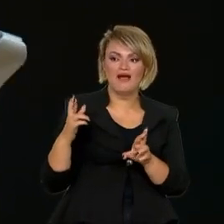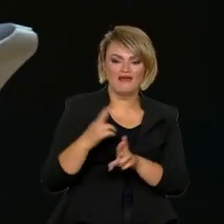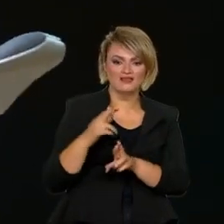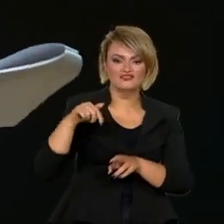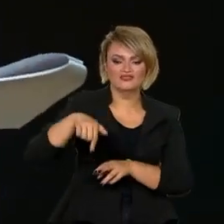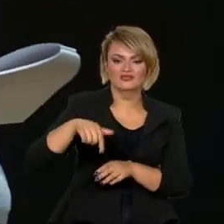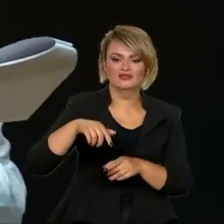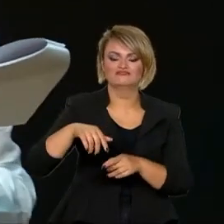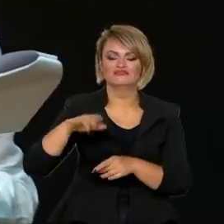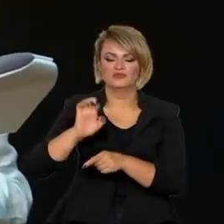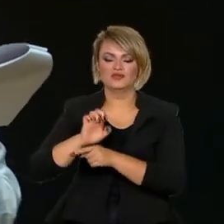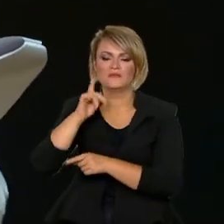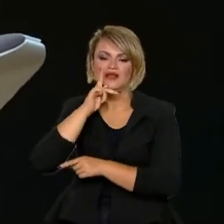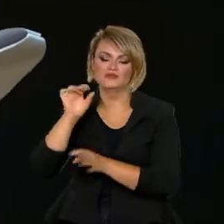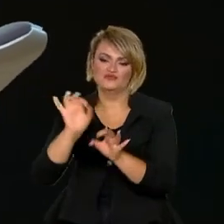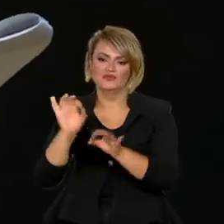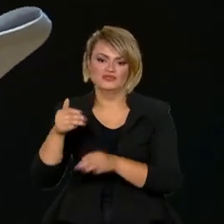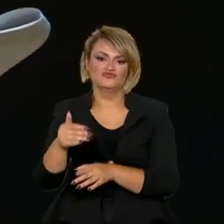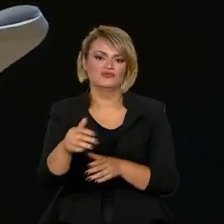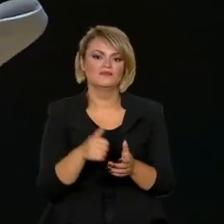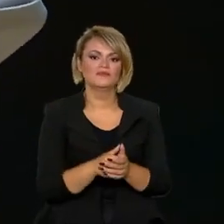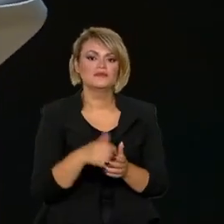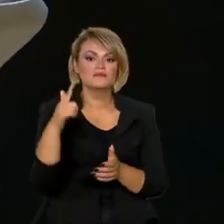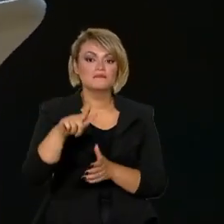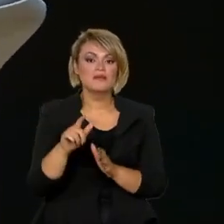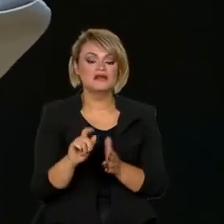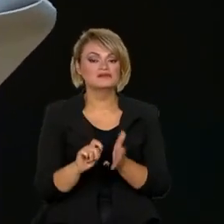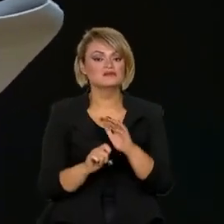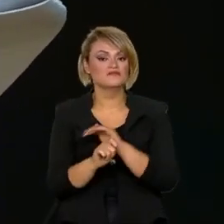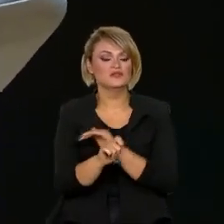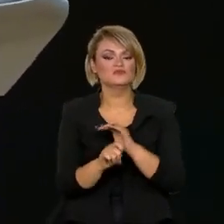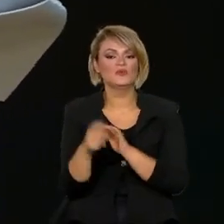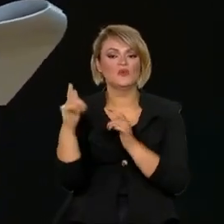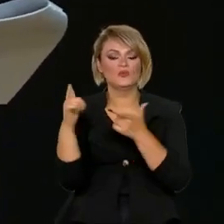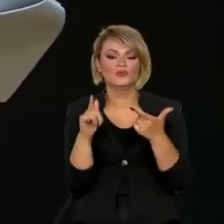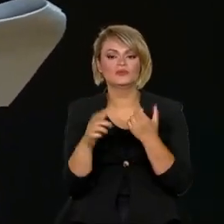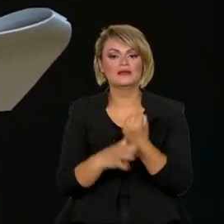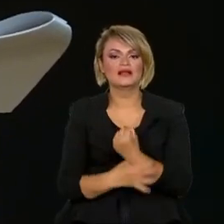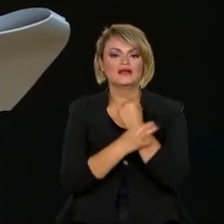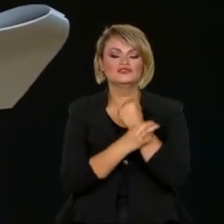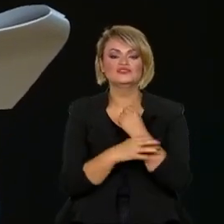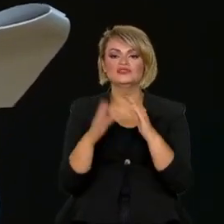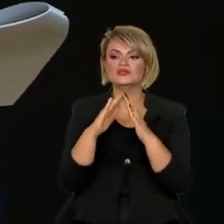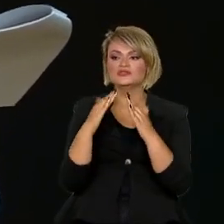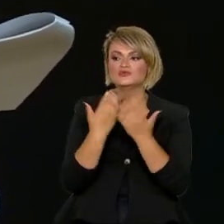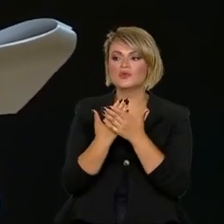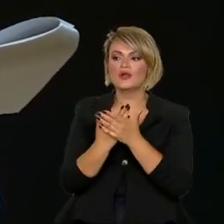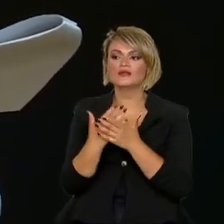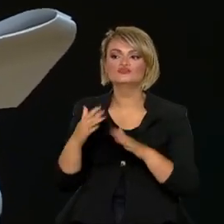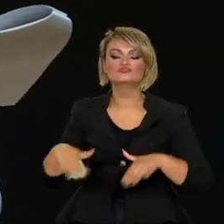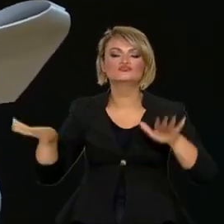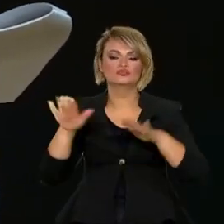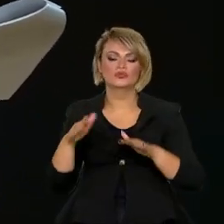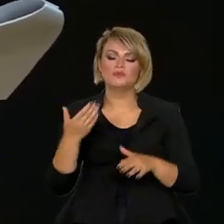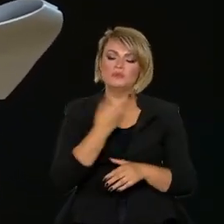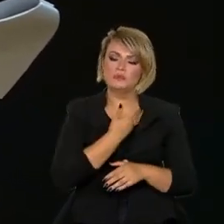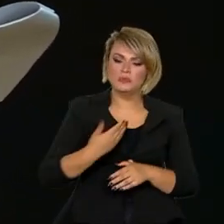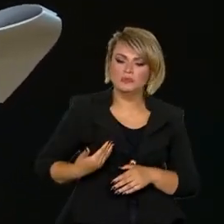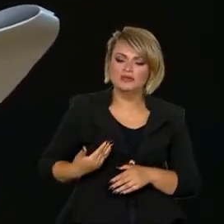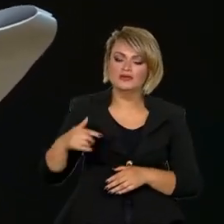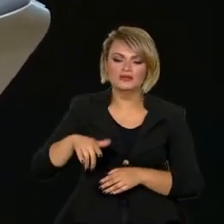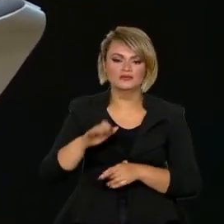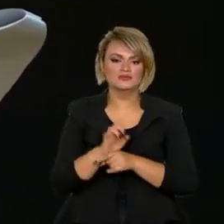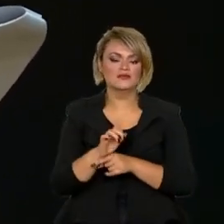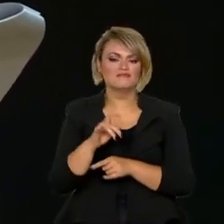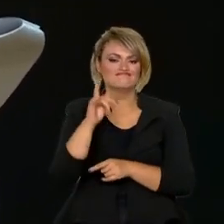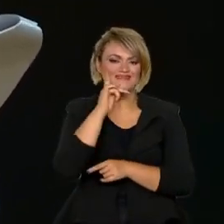Paraíba. Além disso, com outros investimentos, nós garantiremos que todas as escolas públicas da Paraíba